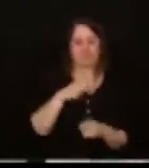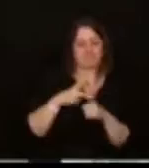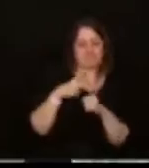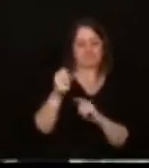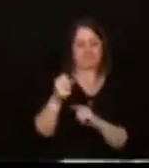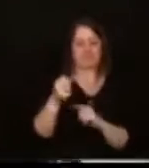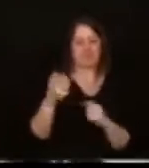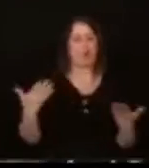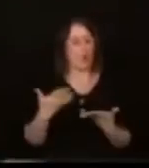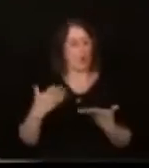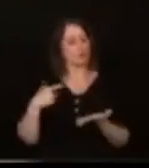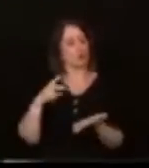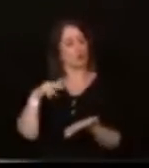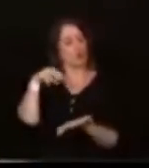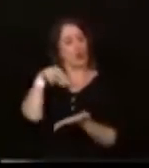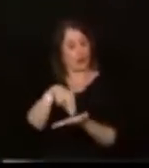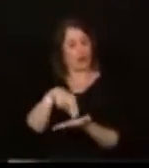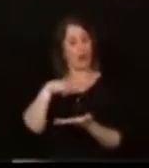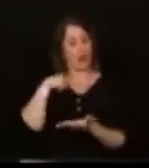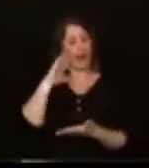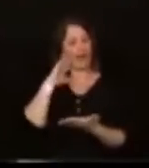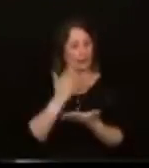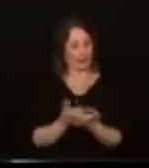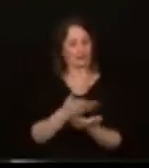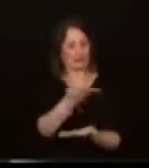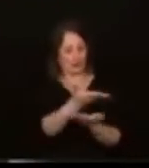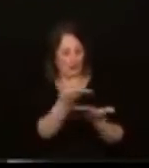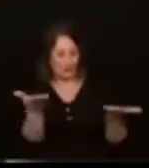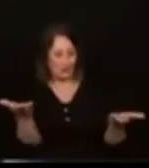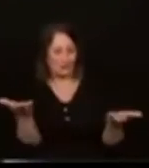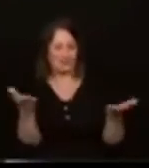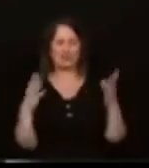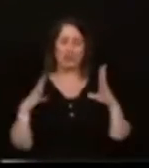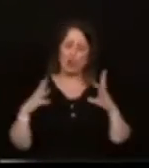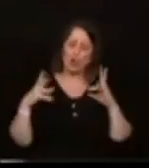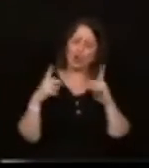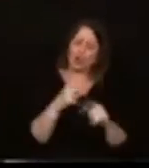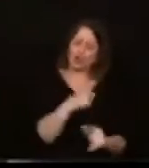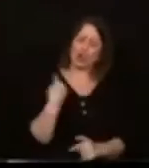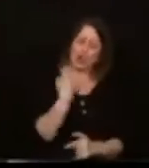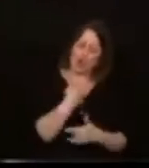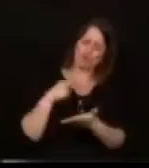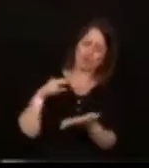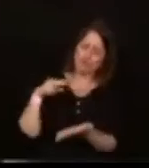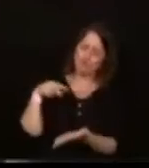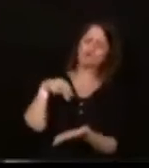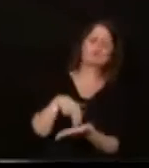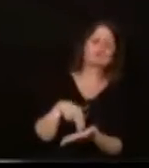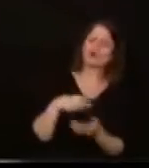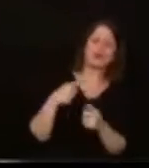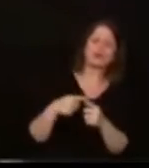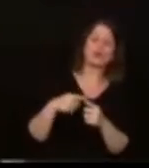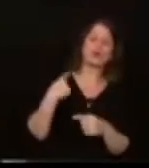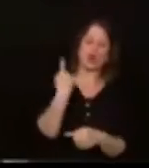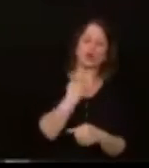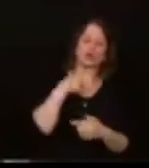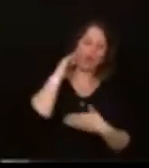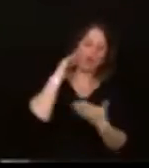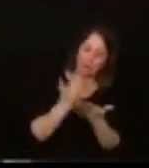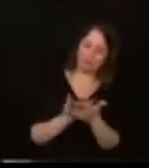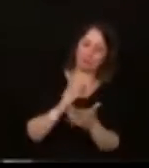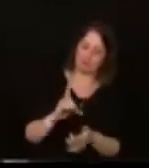Estou aqui porque acredito em vocês. E todos nós estamos aqui porque acreditamos em